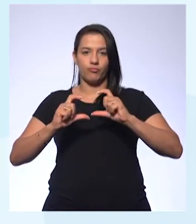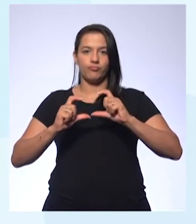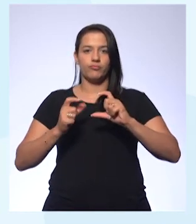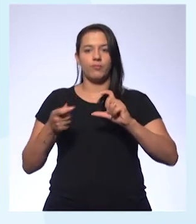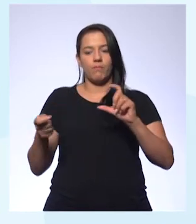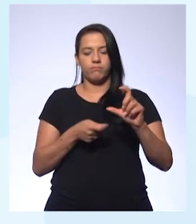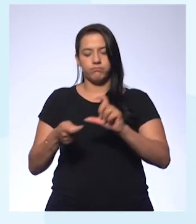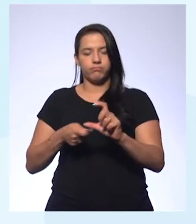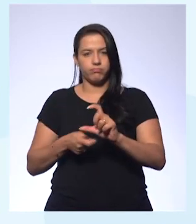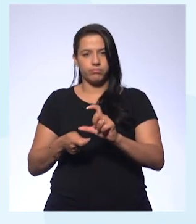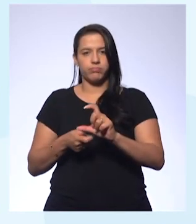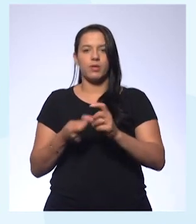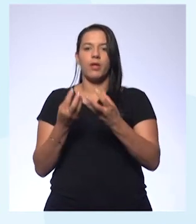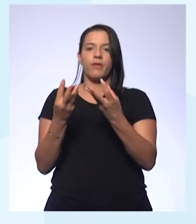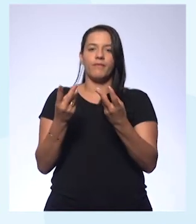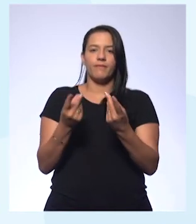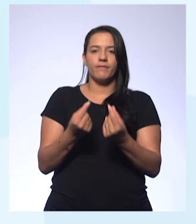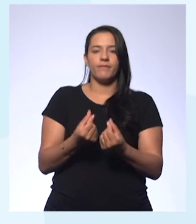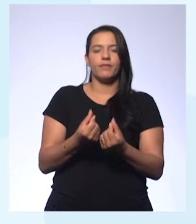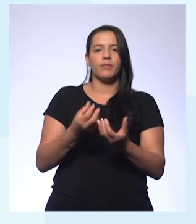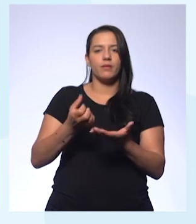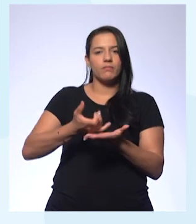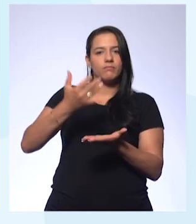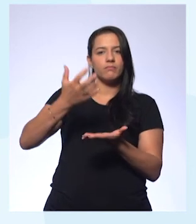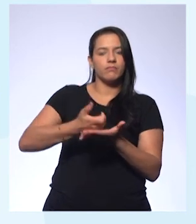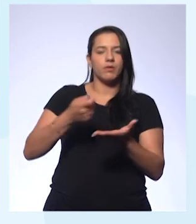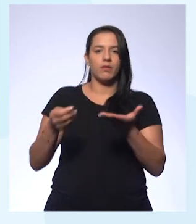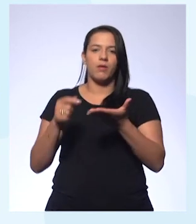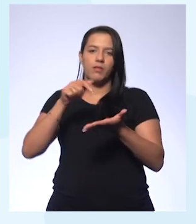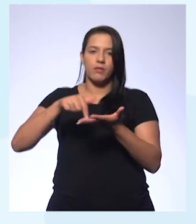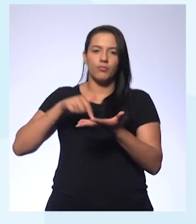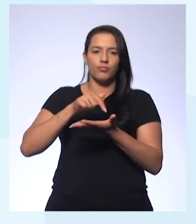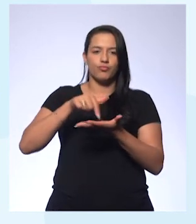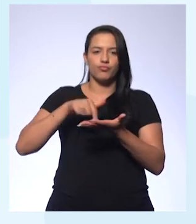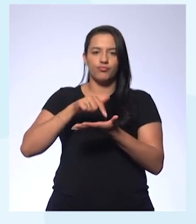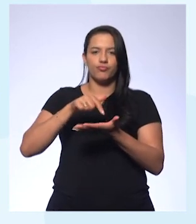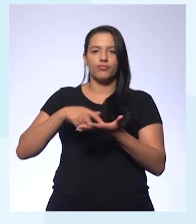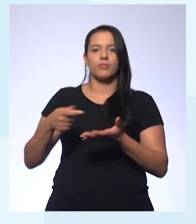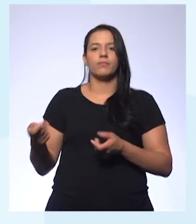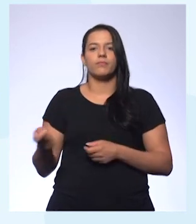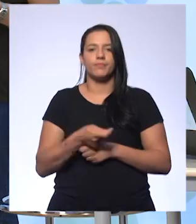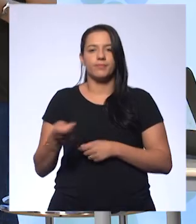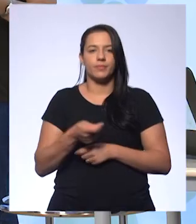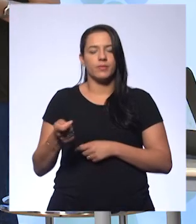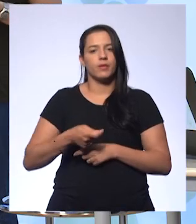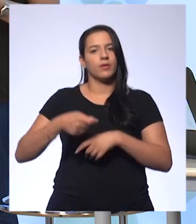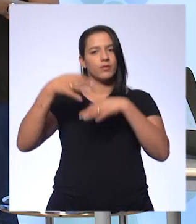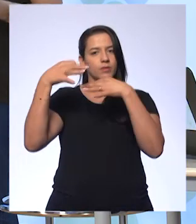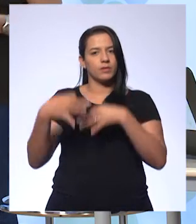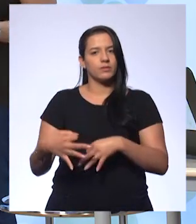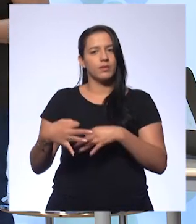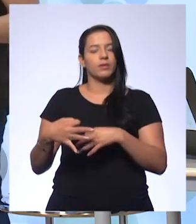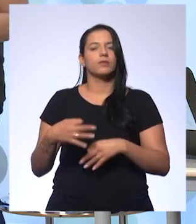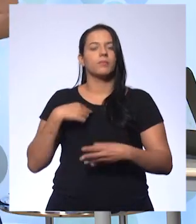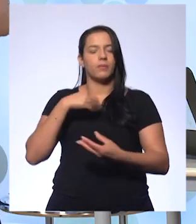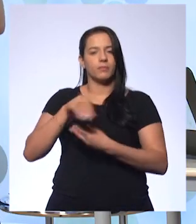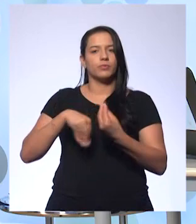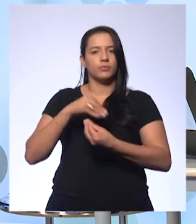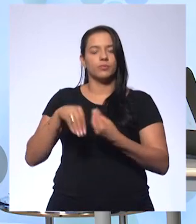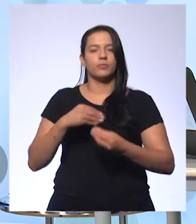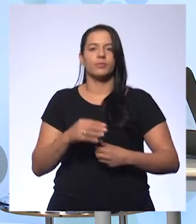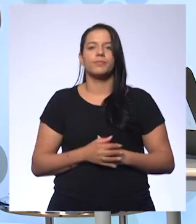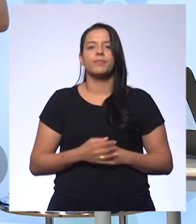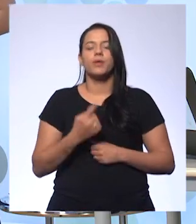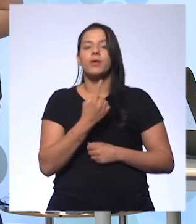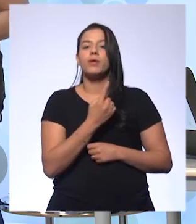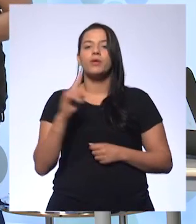e a de medida de mais fina, no caso, passa pelos furinhos. Tá? Aí eu tenho que usar a peneira correta para aquela mistura. E a